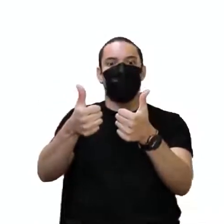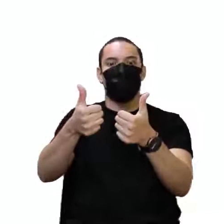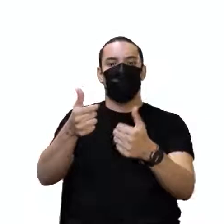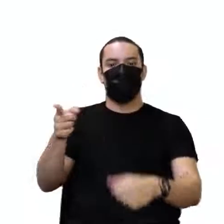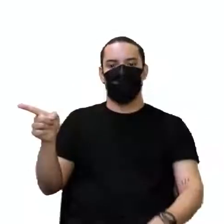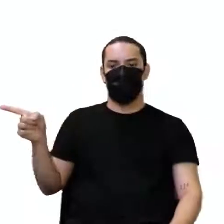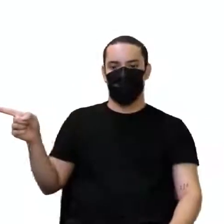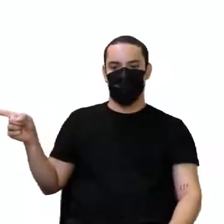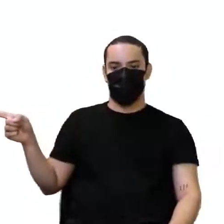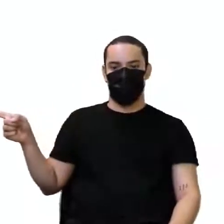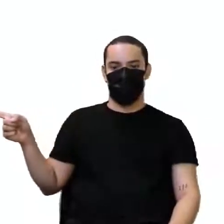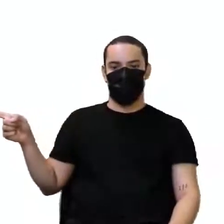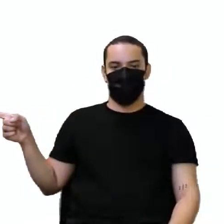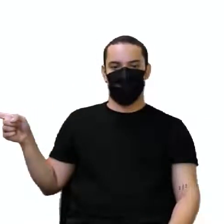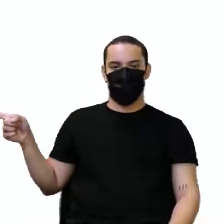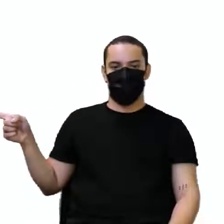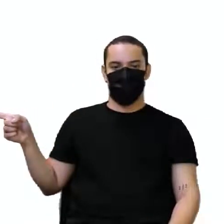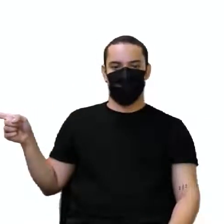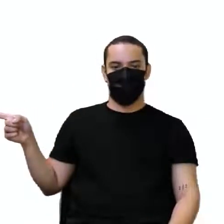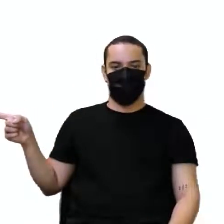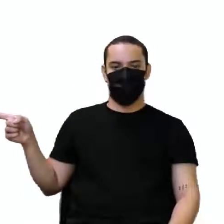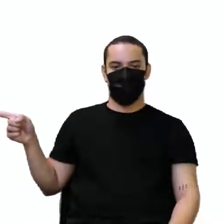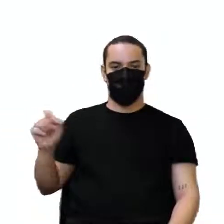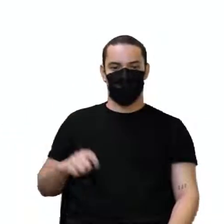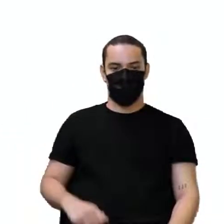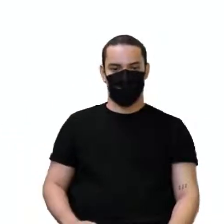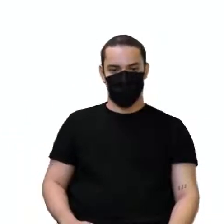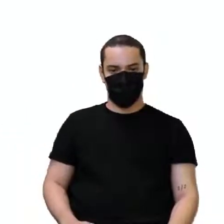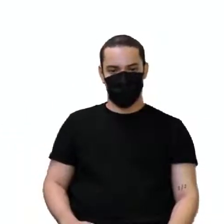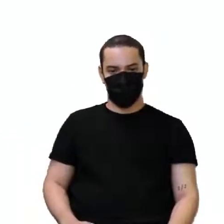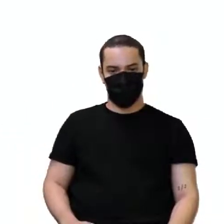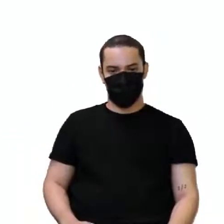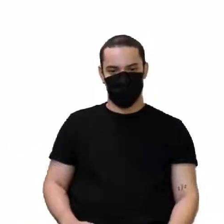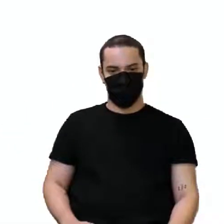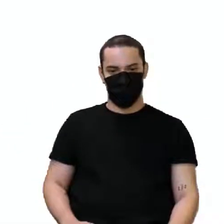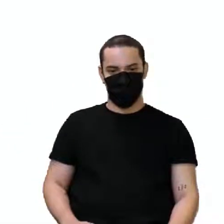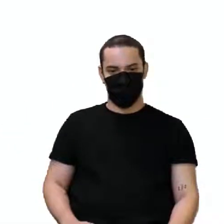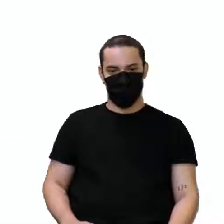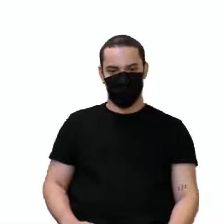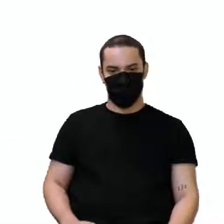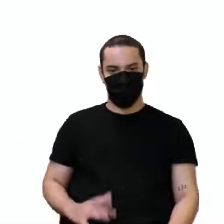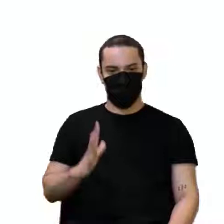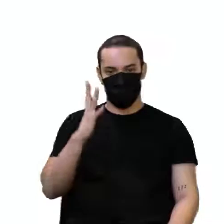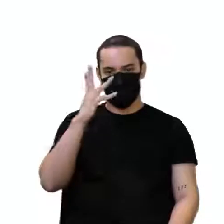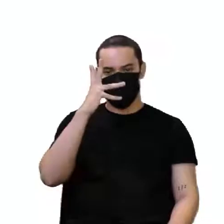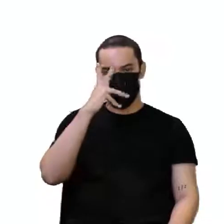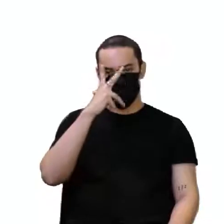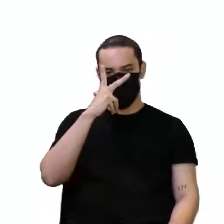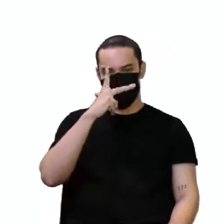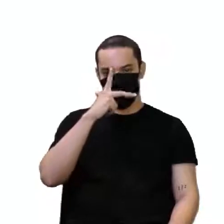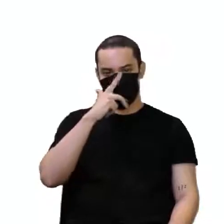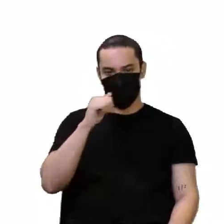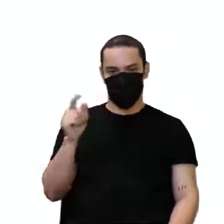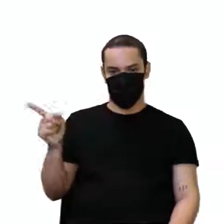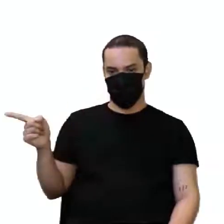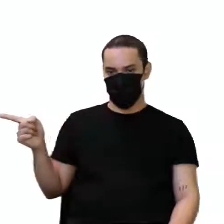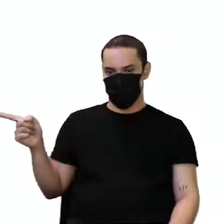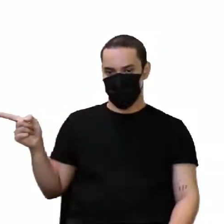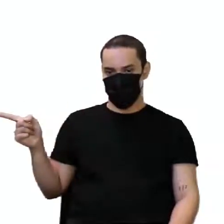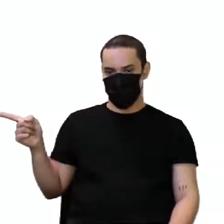lagartixazinha aí, sim, senhor. Olha, eu vou aqui circundar ela para você. Olha que linda, olha. Tá